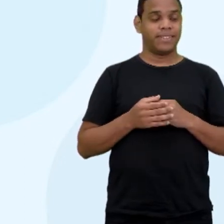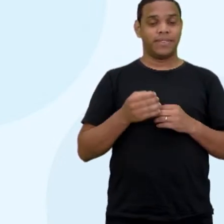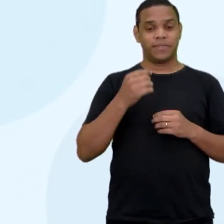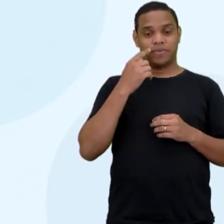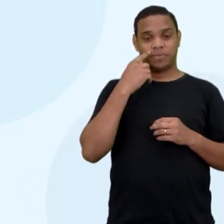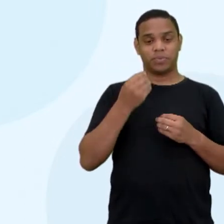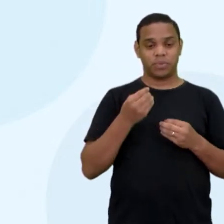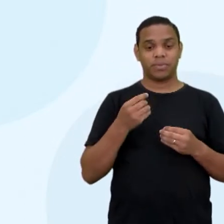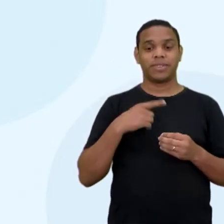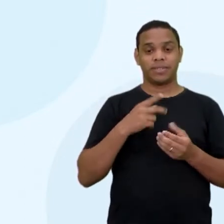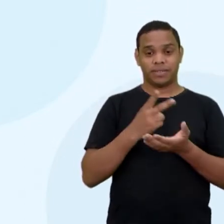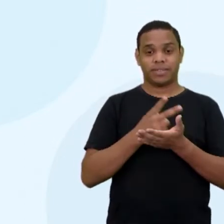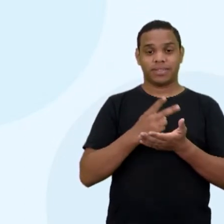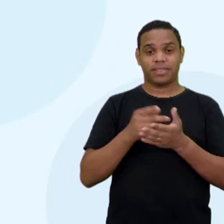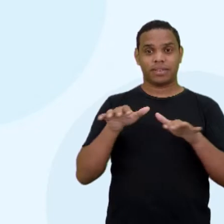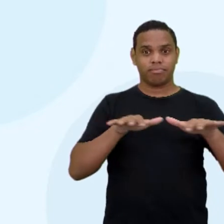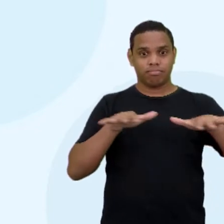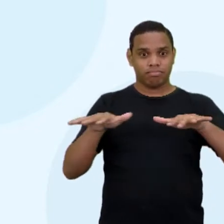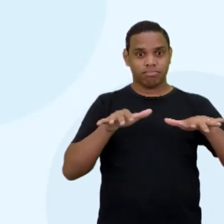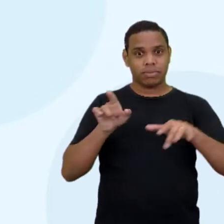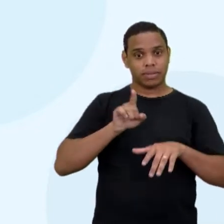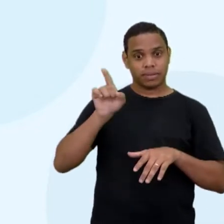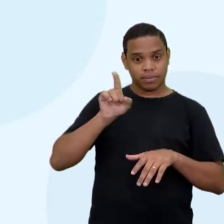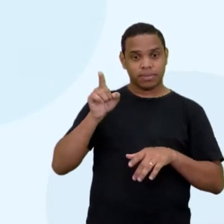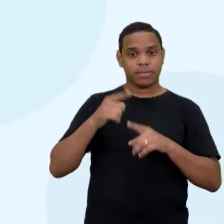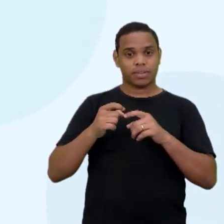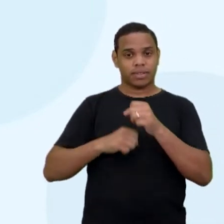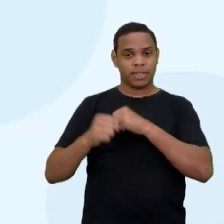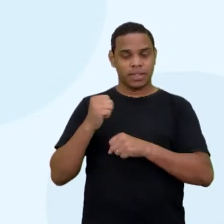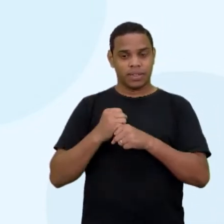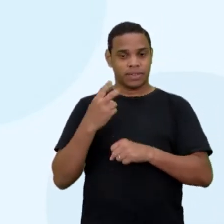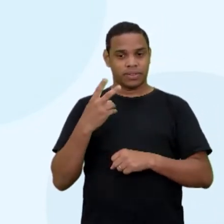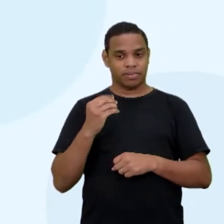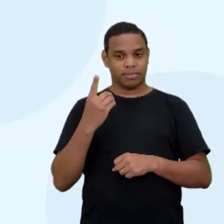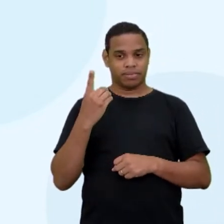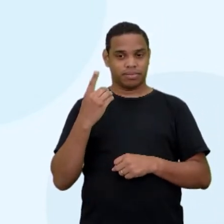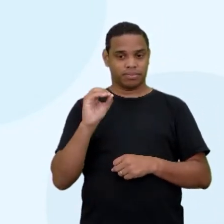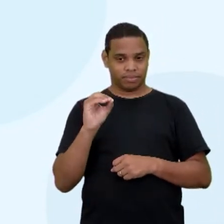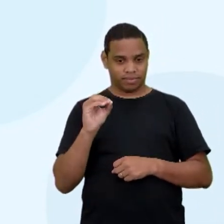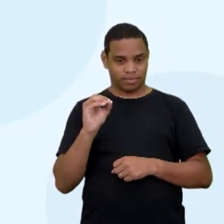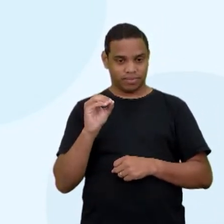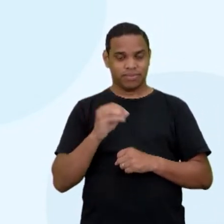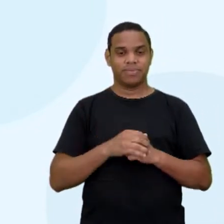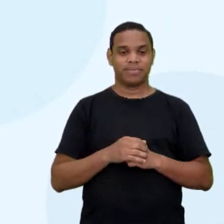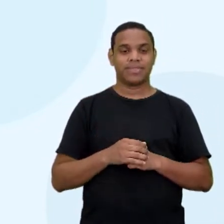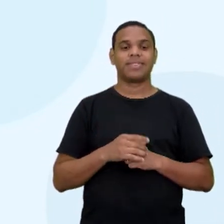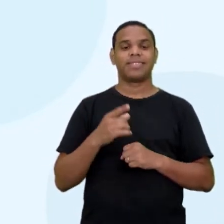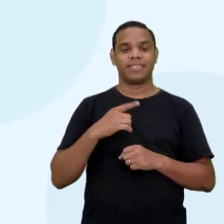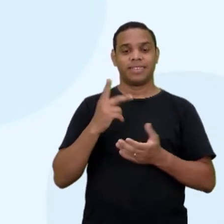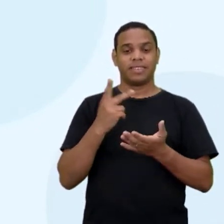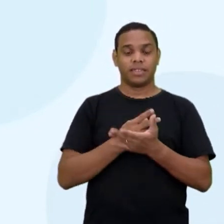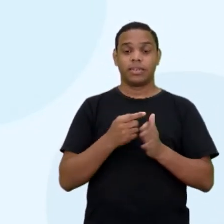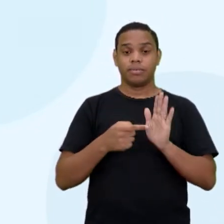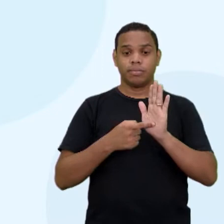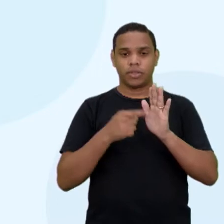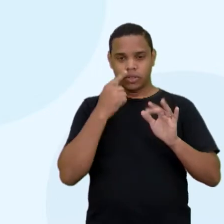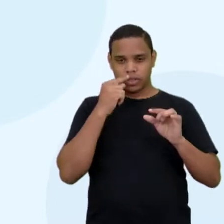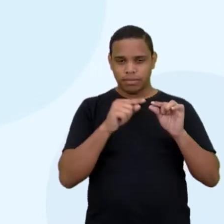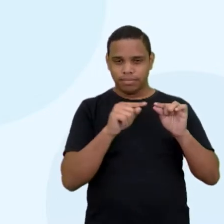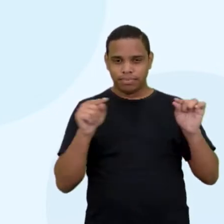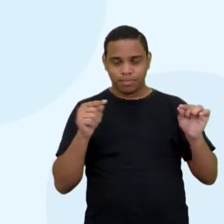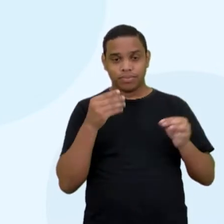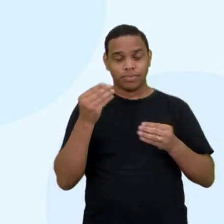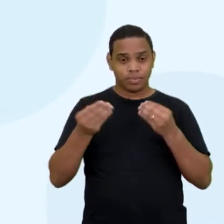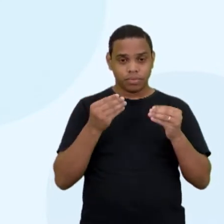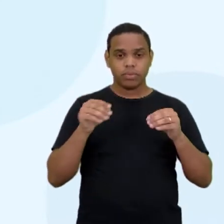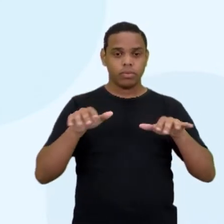foi o epicentro do terremoto de 2010 no Haiti, né? E aí as setas brancas indicam aí, né, como é que